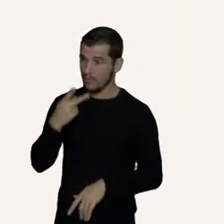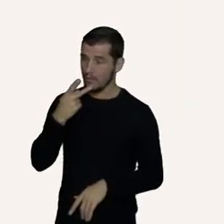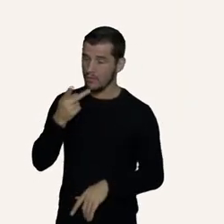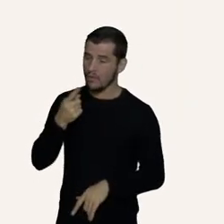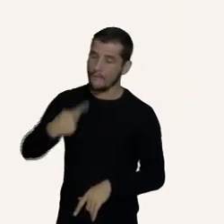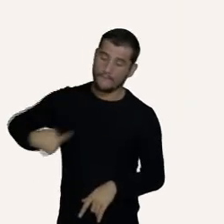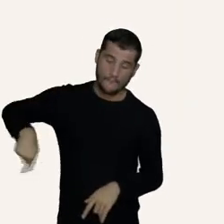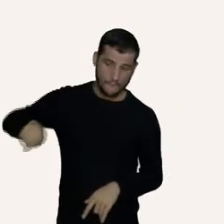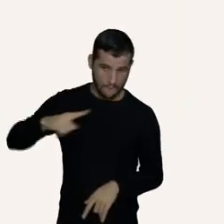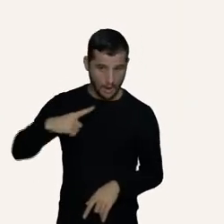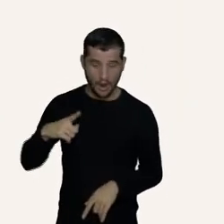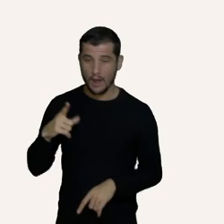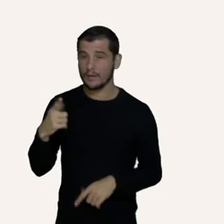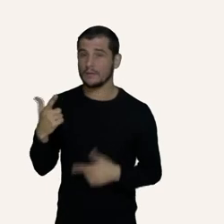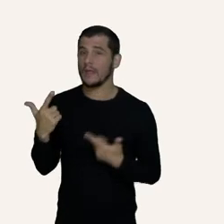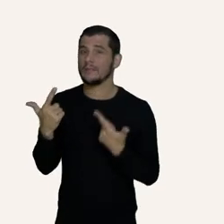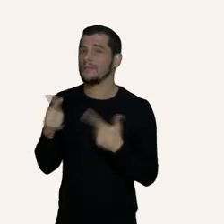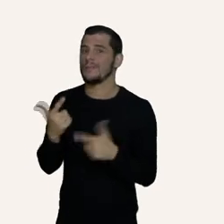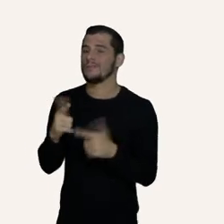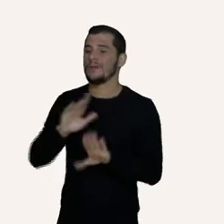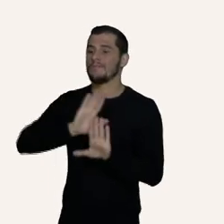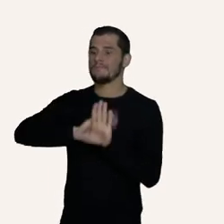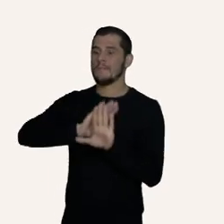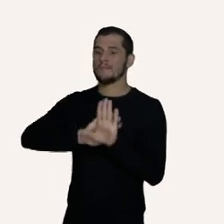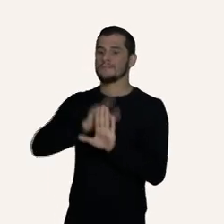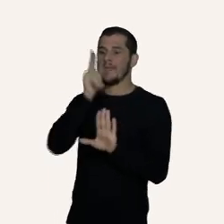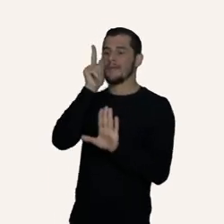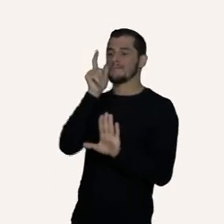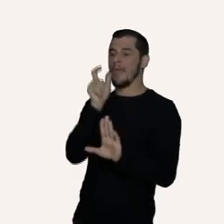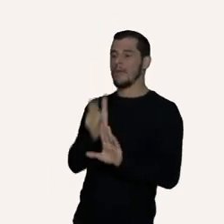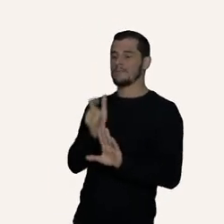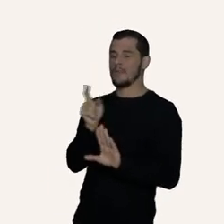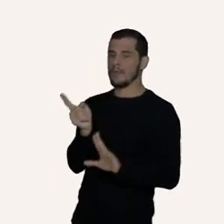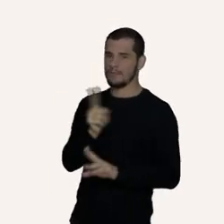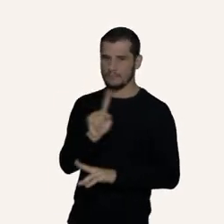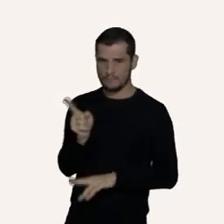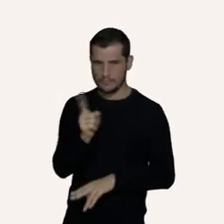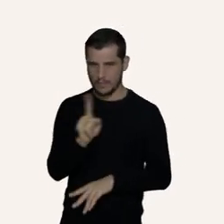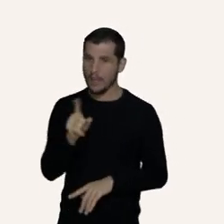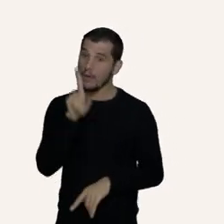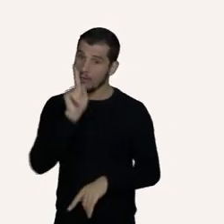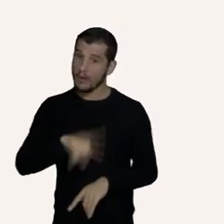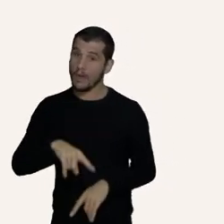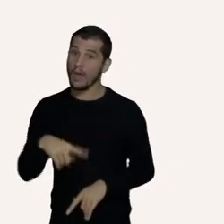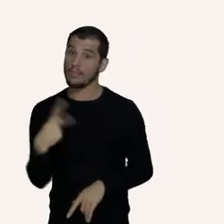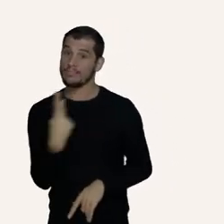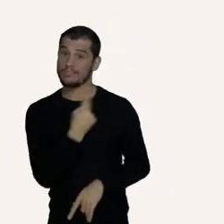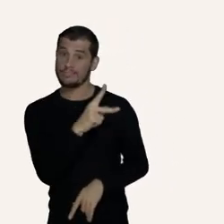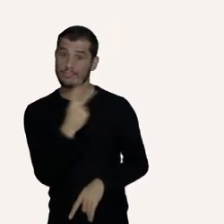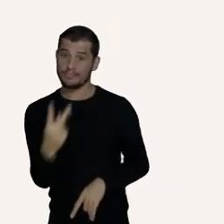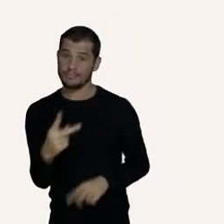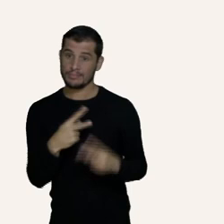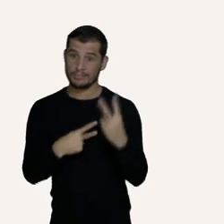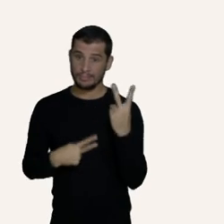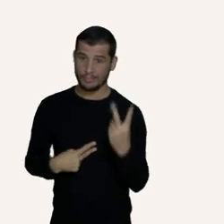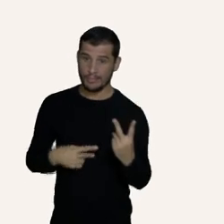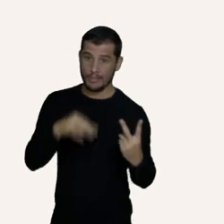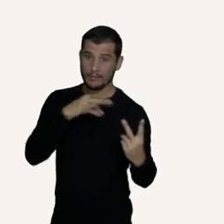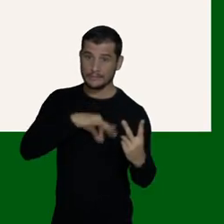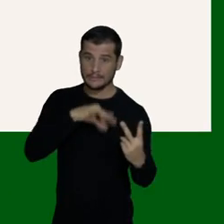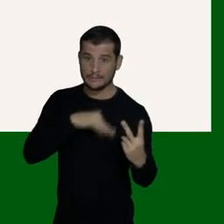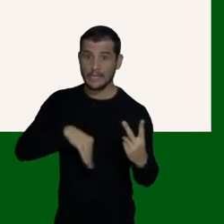nós não recebemos nós não temos nós recebemos o nosso salário não temos nenhum tipo de bolsa de